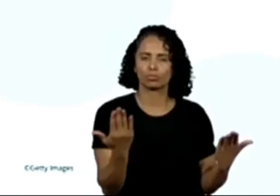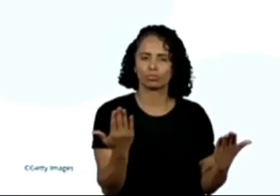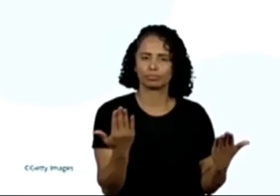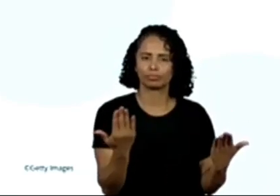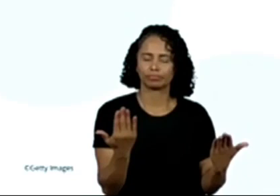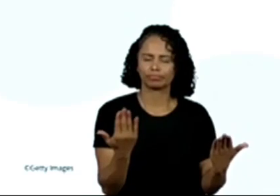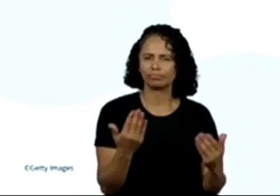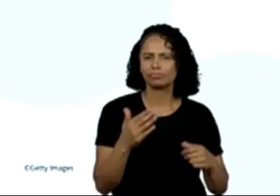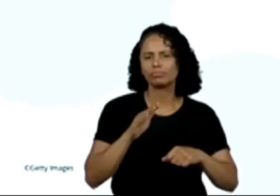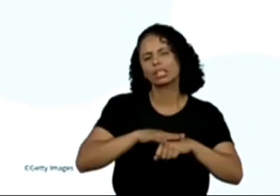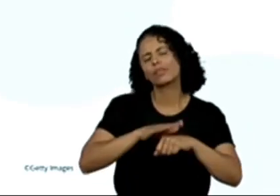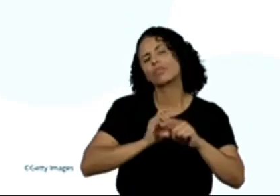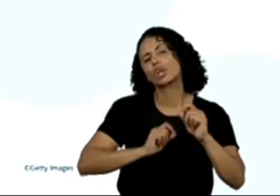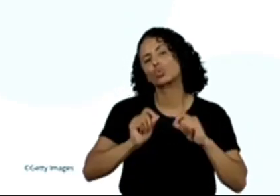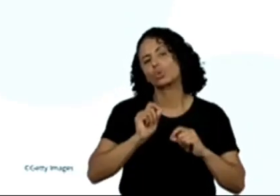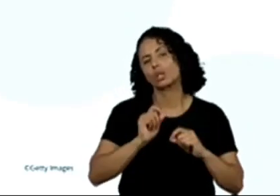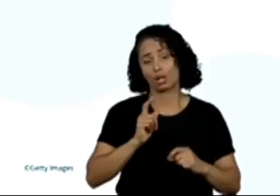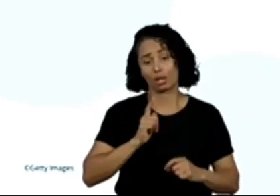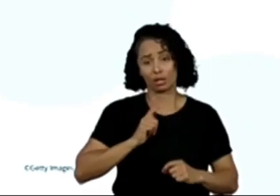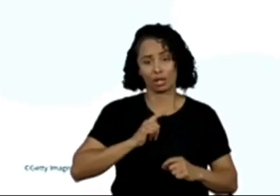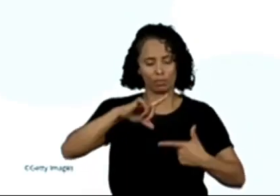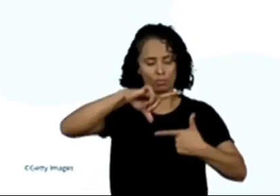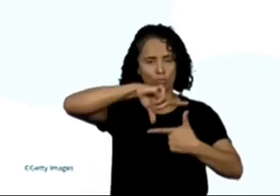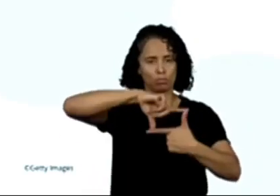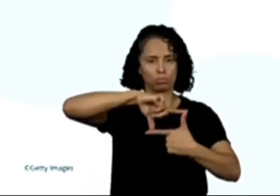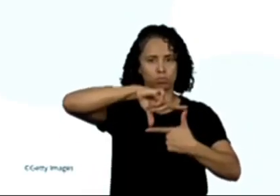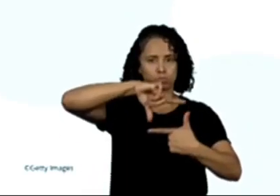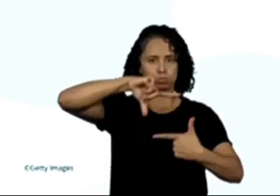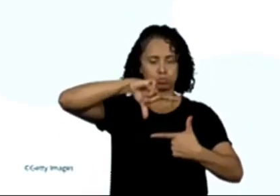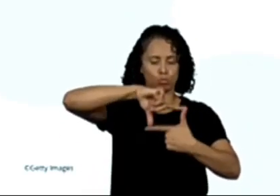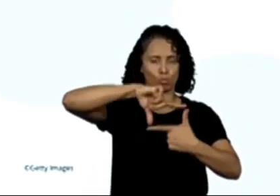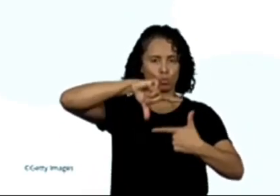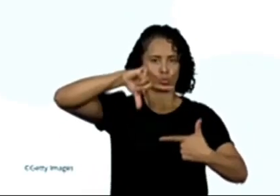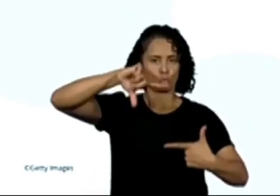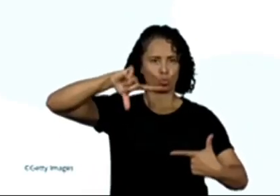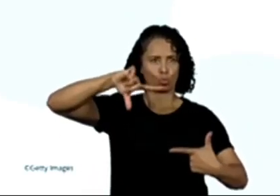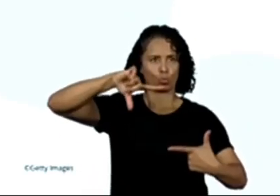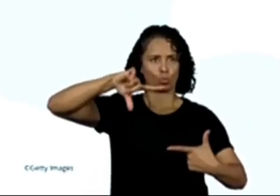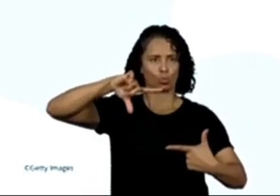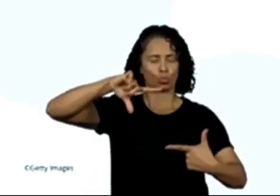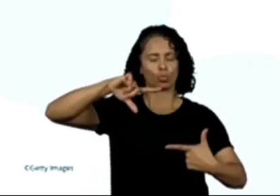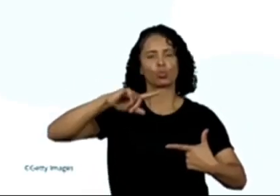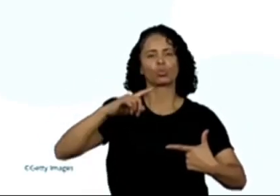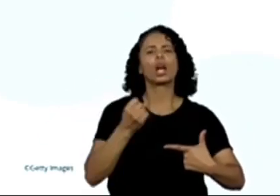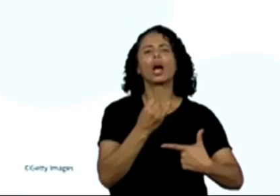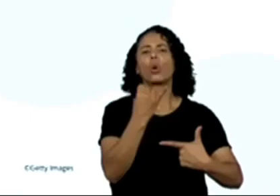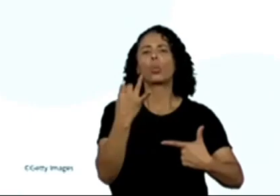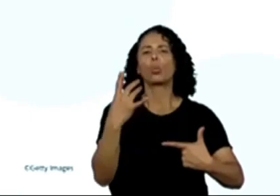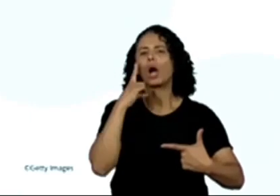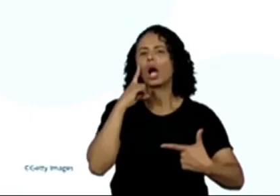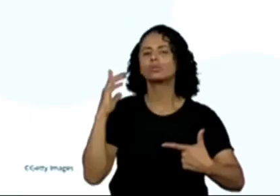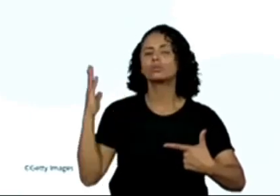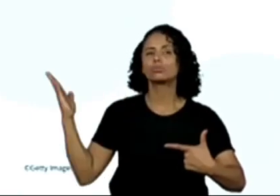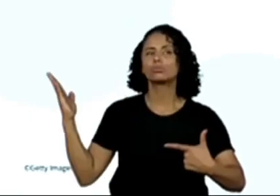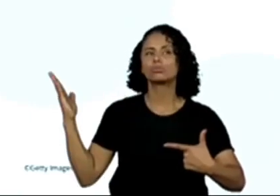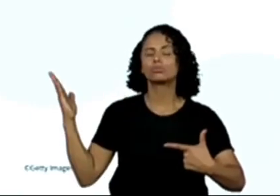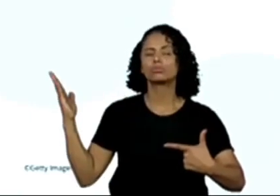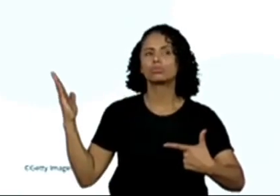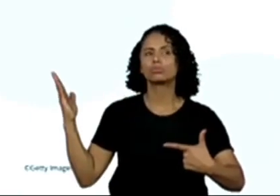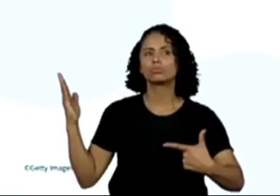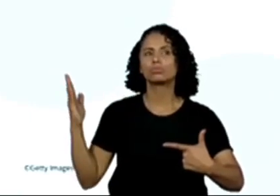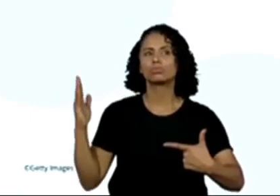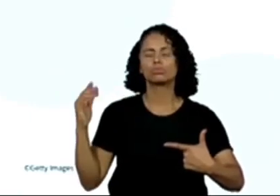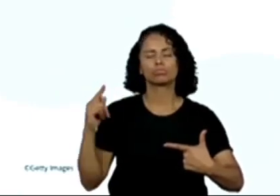fazer, quantos pedaços eu tenho ao todo? E aí, lembrando que são todas partes iguais. Quantos pedaços eu tenho ao todo primeiro?